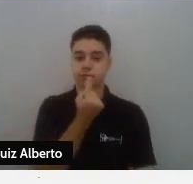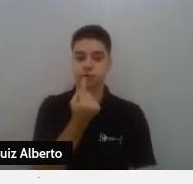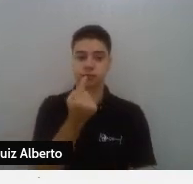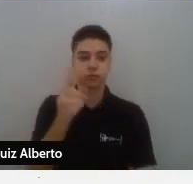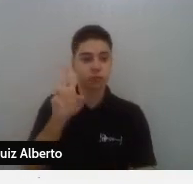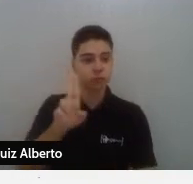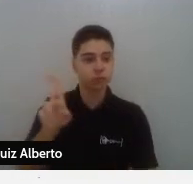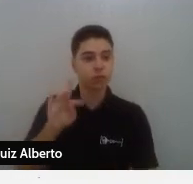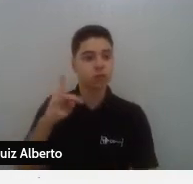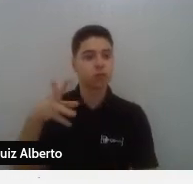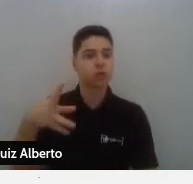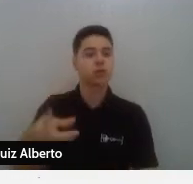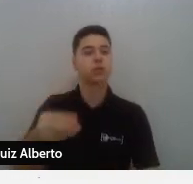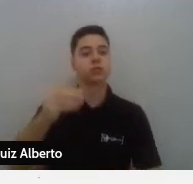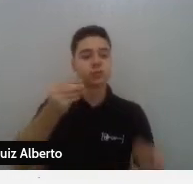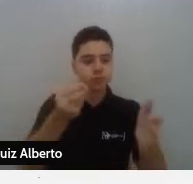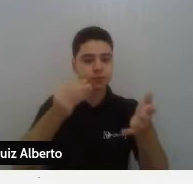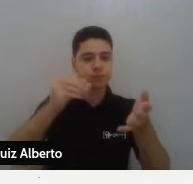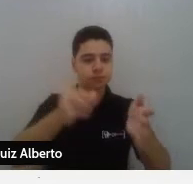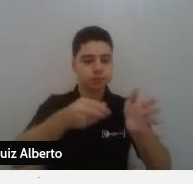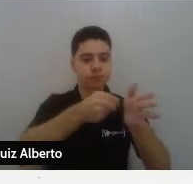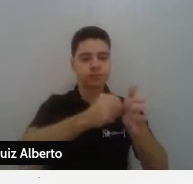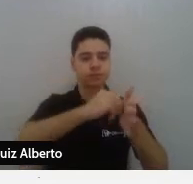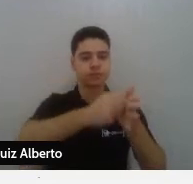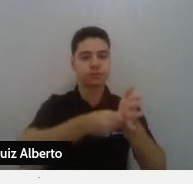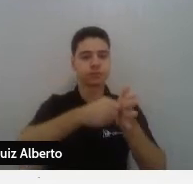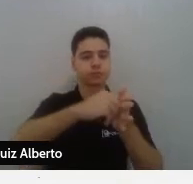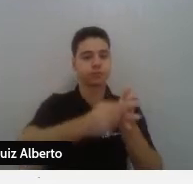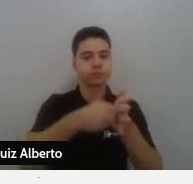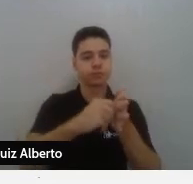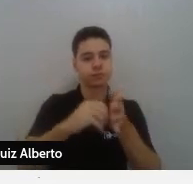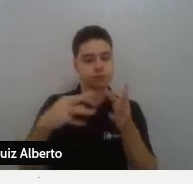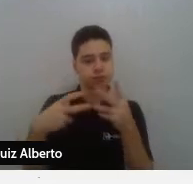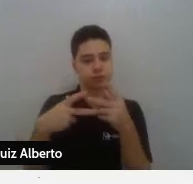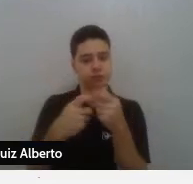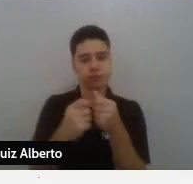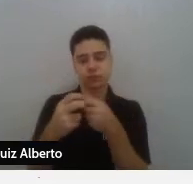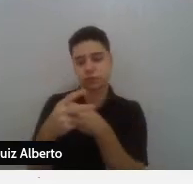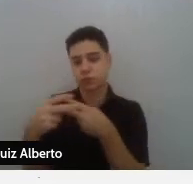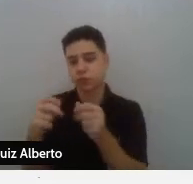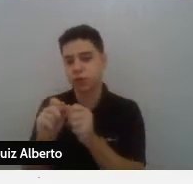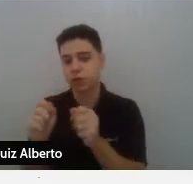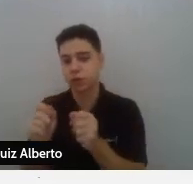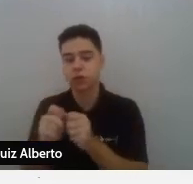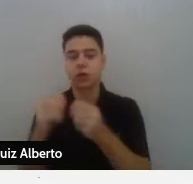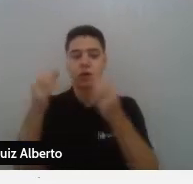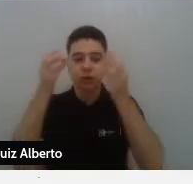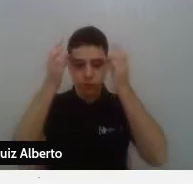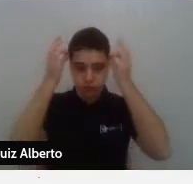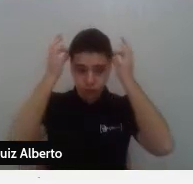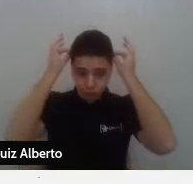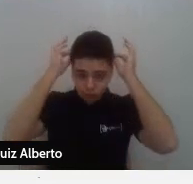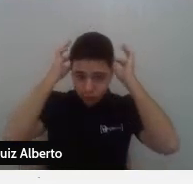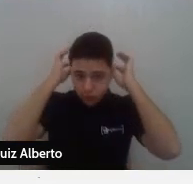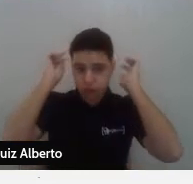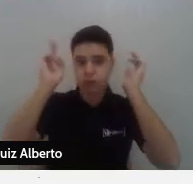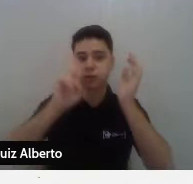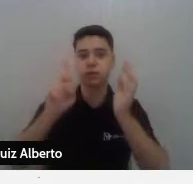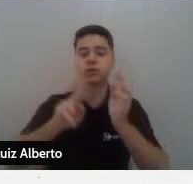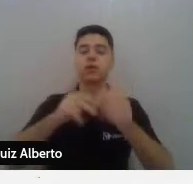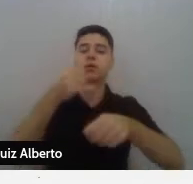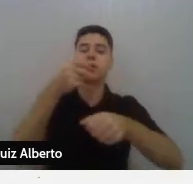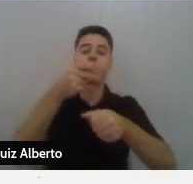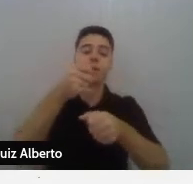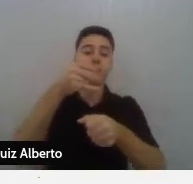de pigmentos para a gravação de uma ação. Os gregos utilizavam as pedras para esculpir.